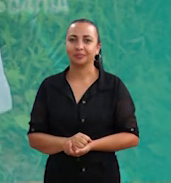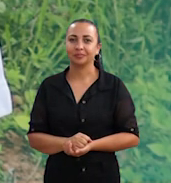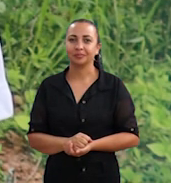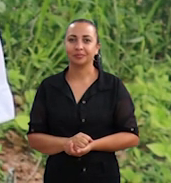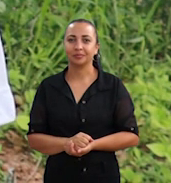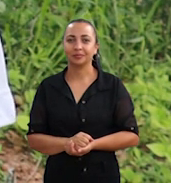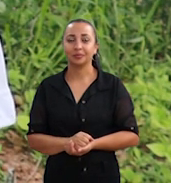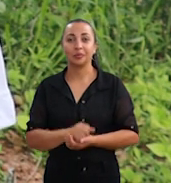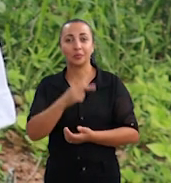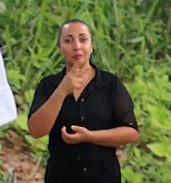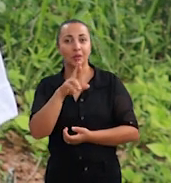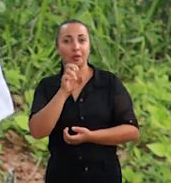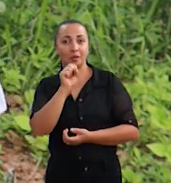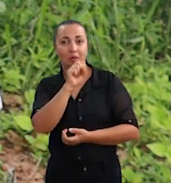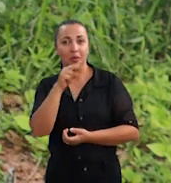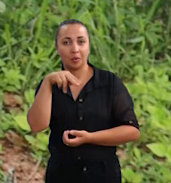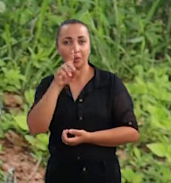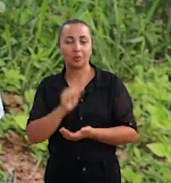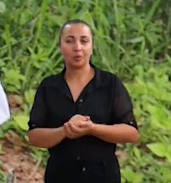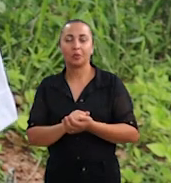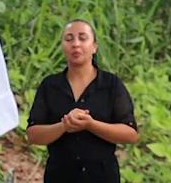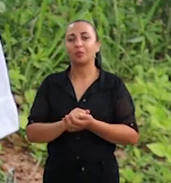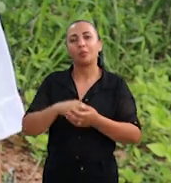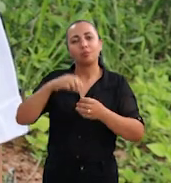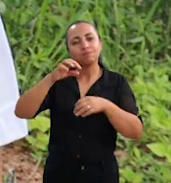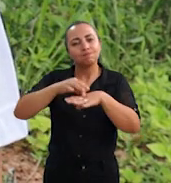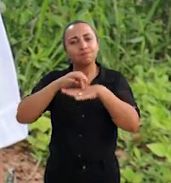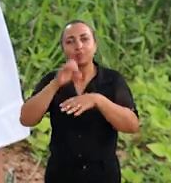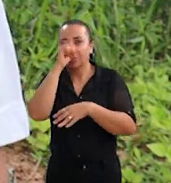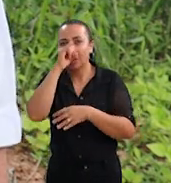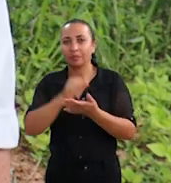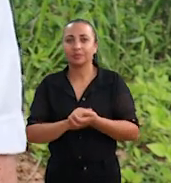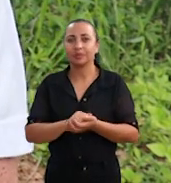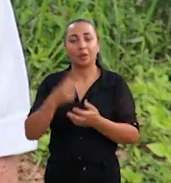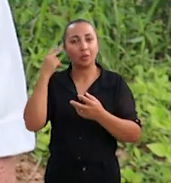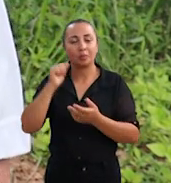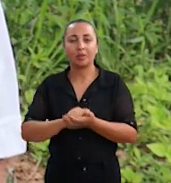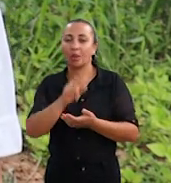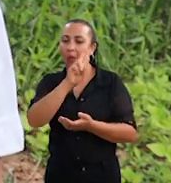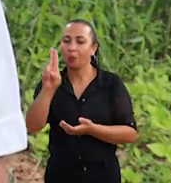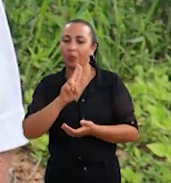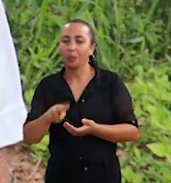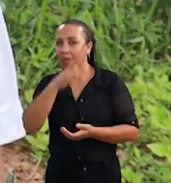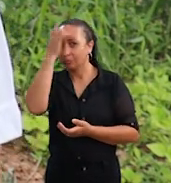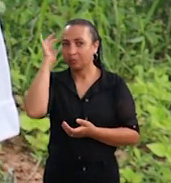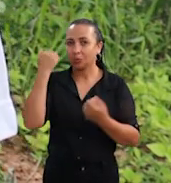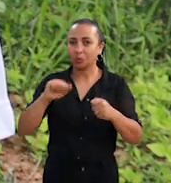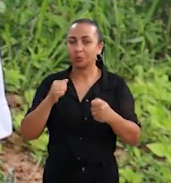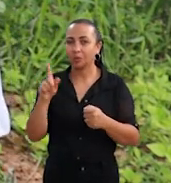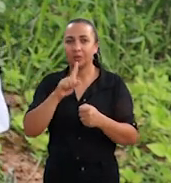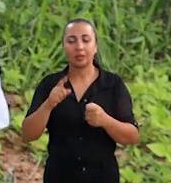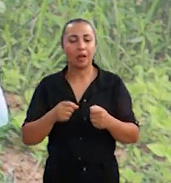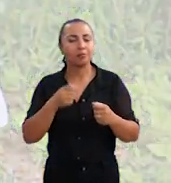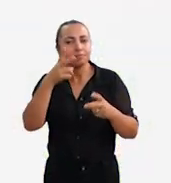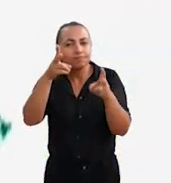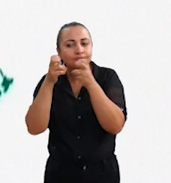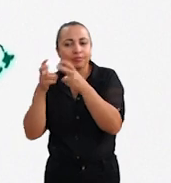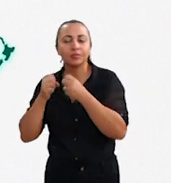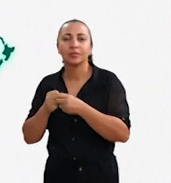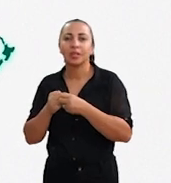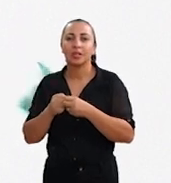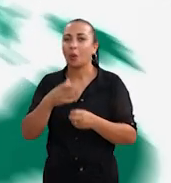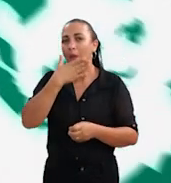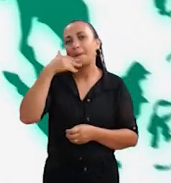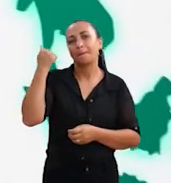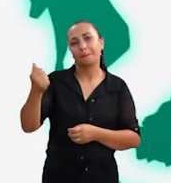O presunto cru é um produto essencialmente artesanal que tem algumas nomenclaturas que as pessoas possam não identificar. O